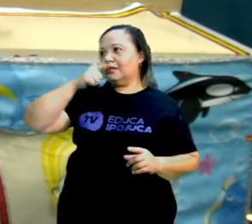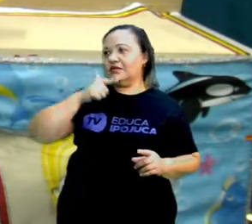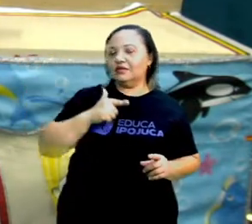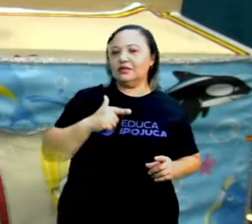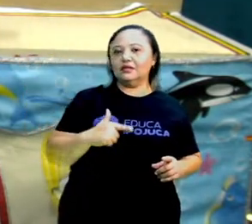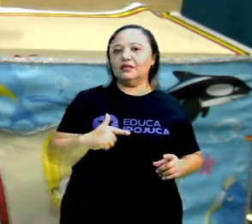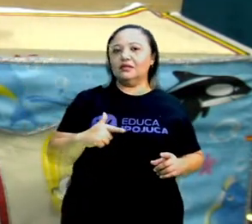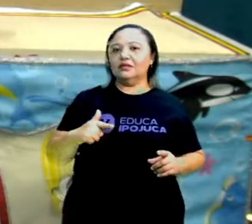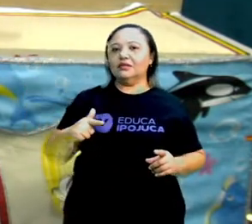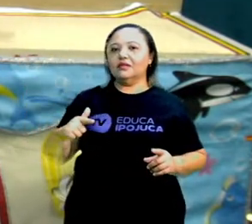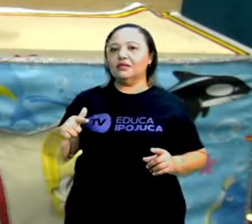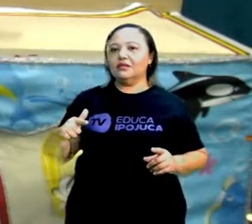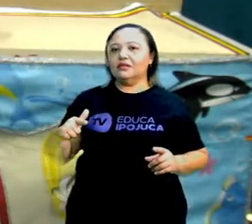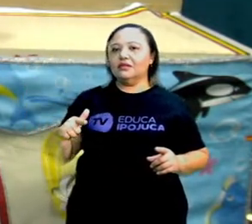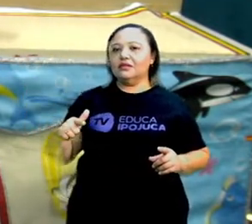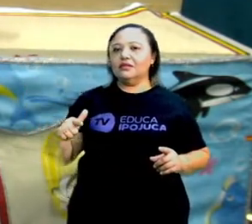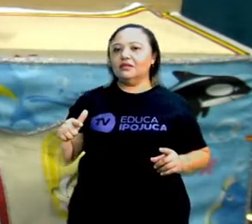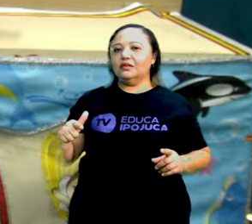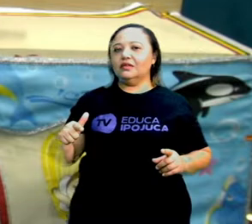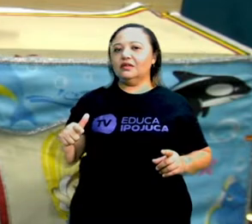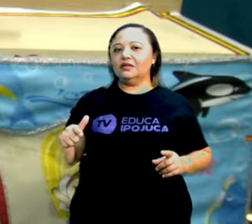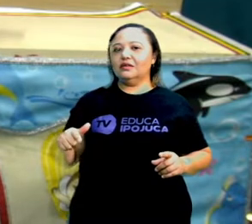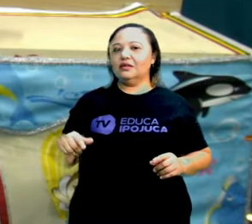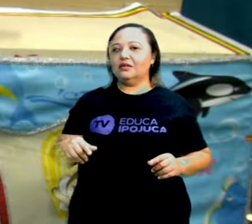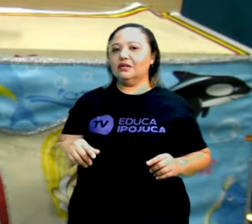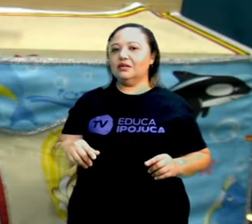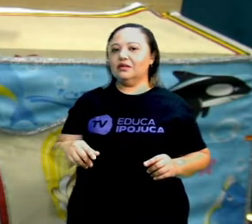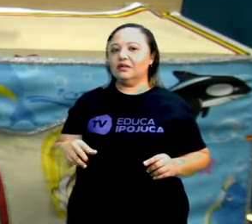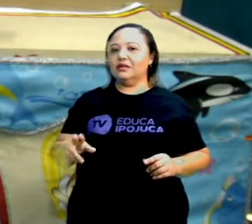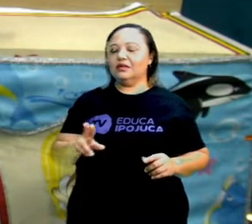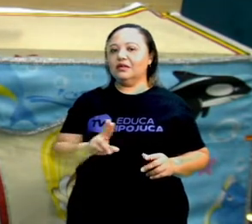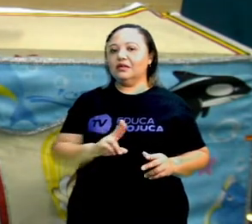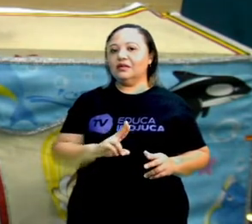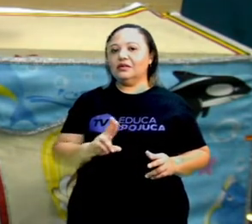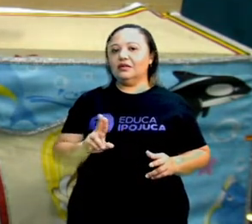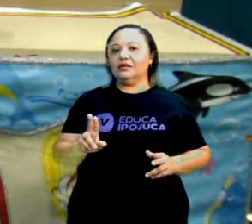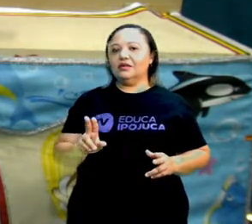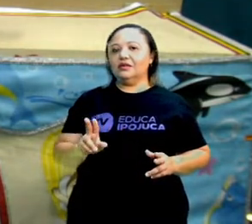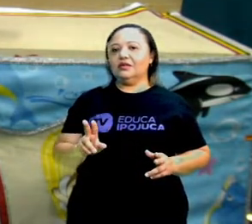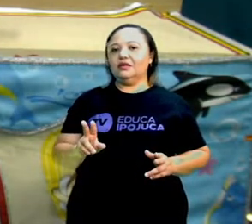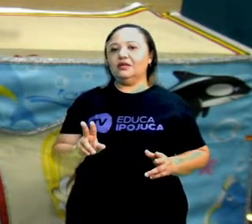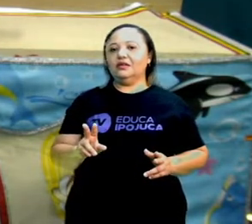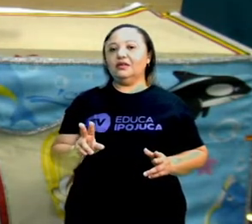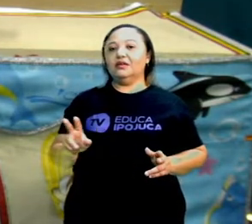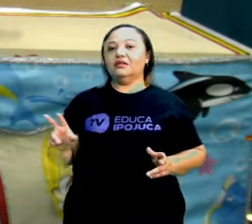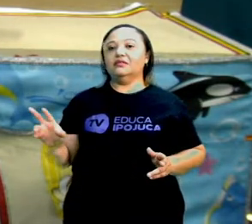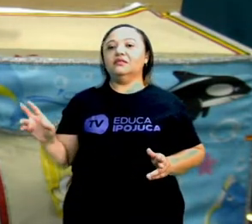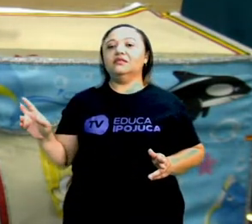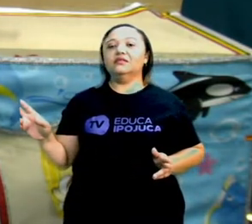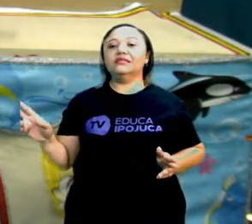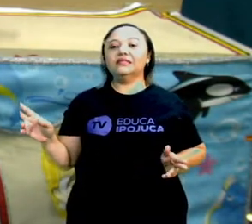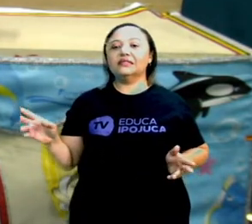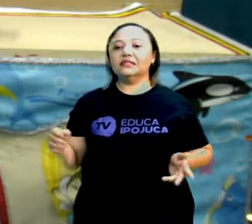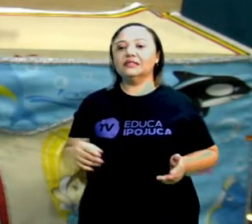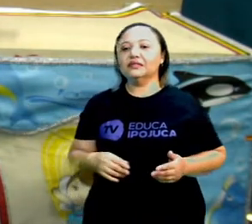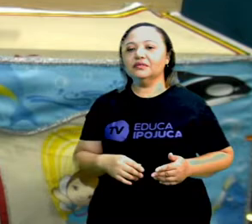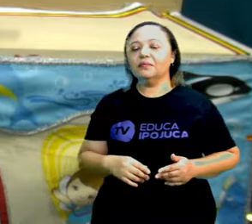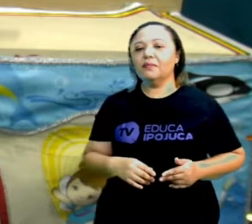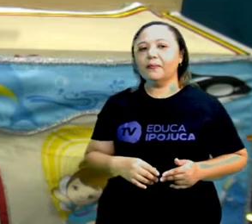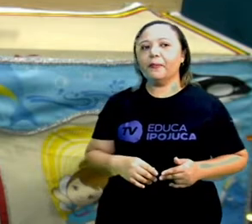Tão feia, Leiturinha. Qual é o nome dessa mamãe? Não tem o nome da mãe. Deve ser Indiana Jones. E é?